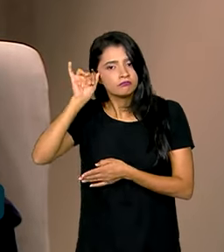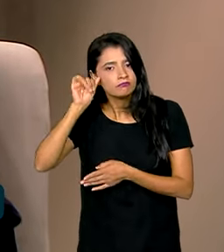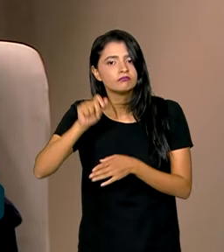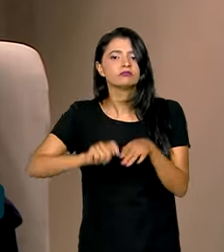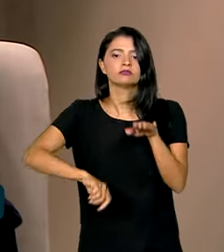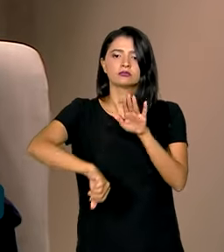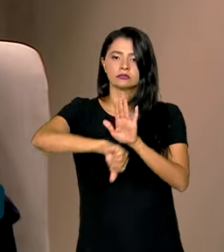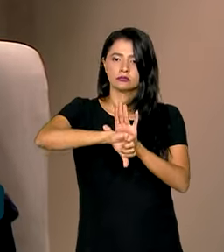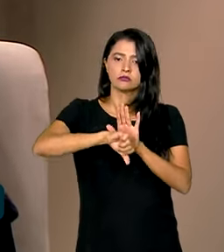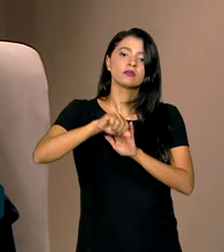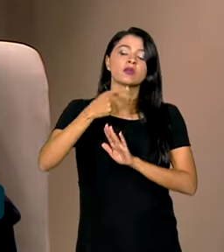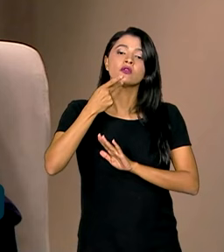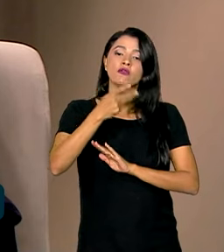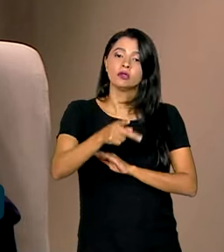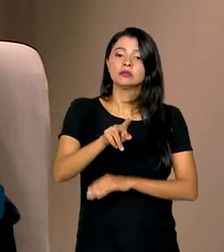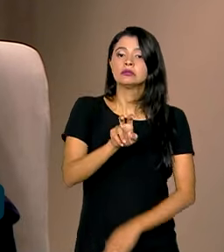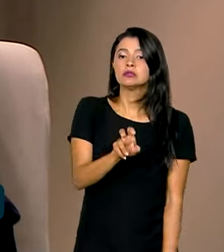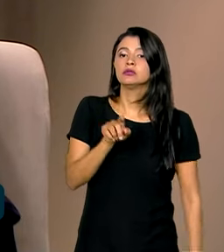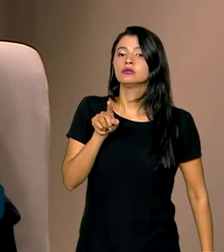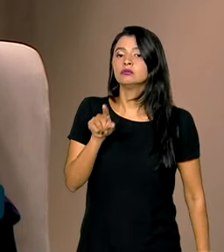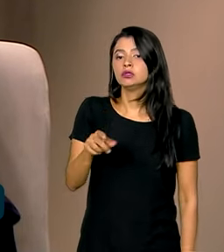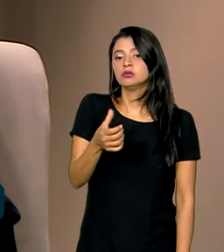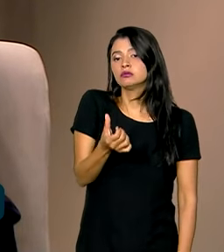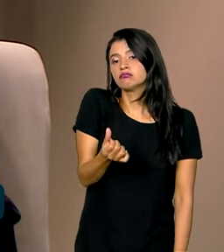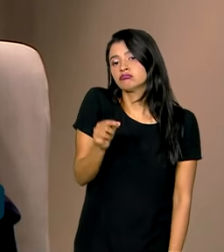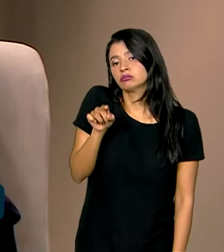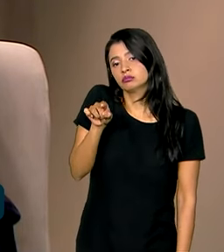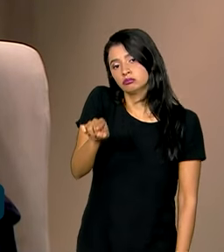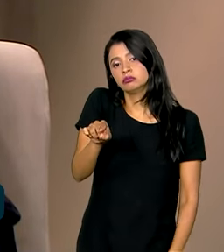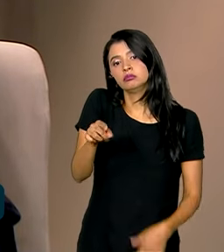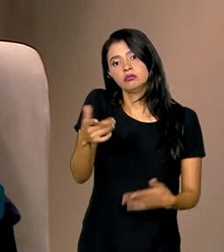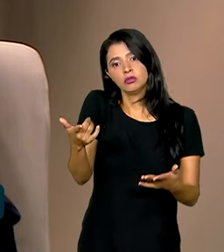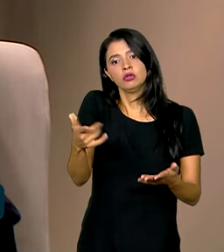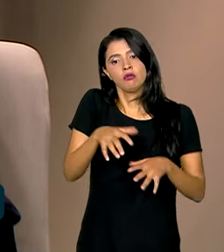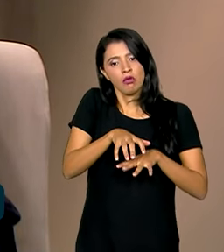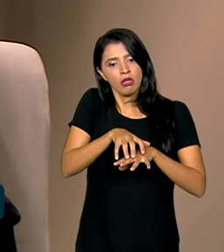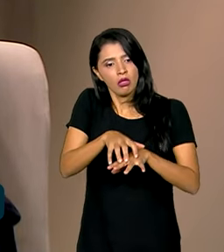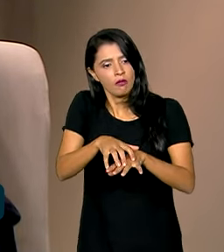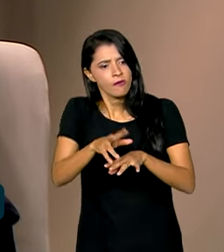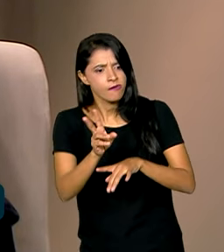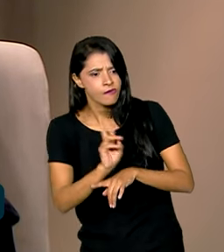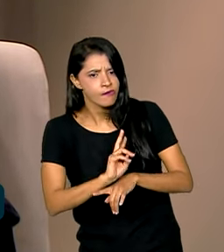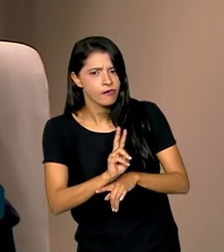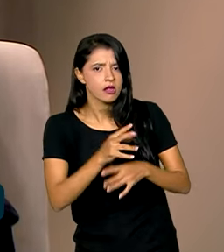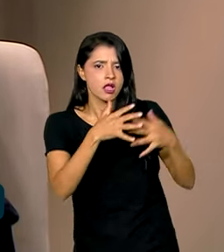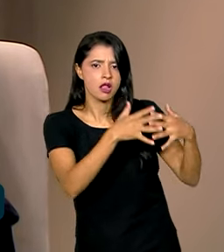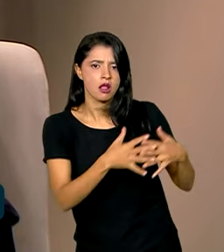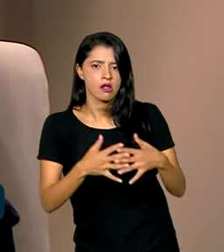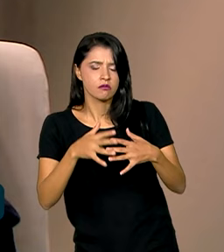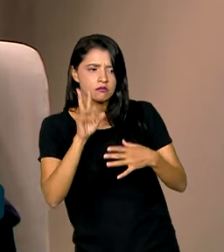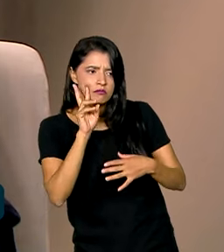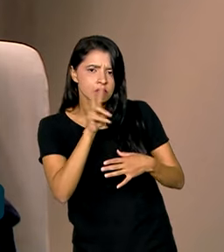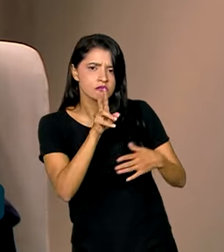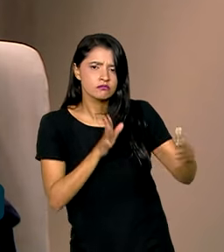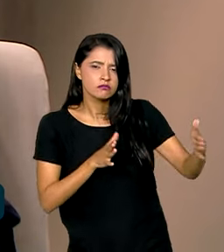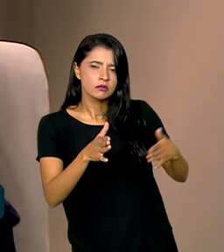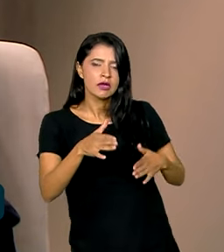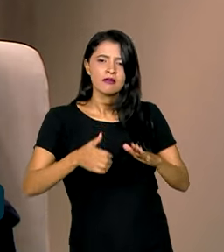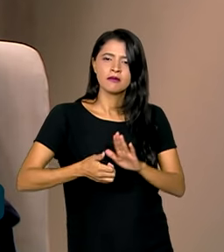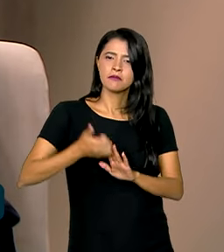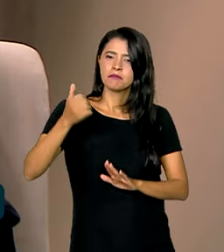estamos falando de 5 mil, 6 mil cargas vistoriadas, centenas, mais de 100 mil